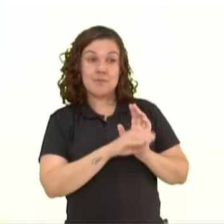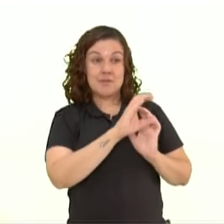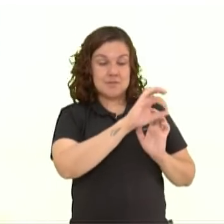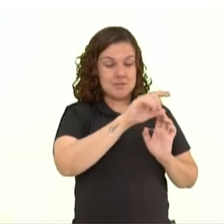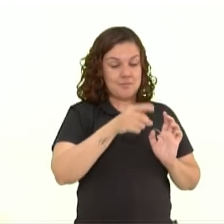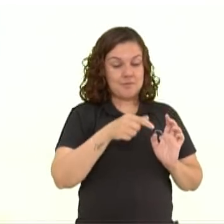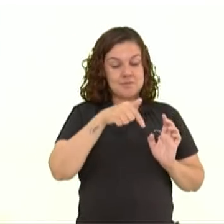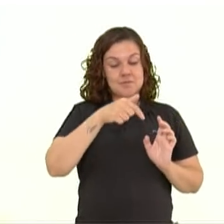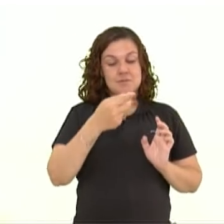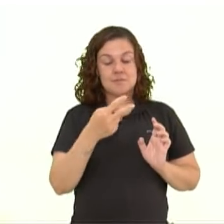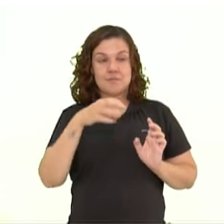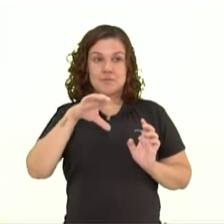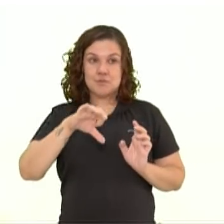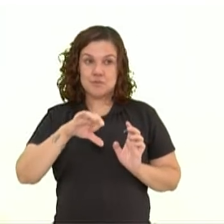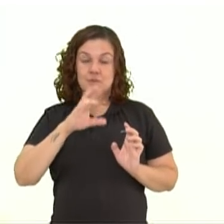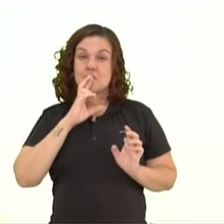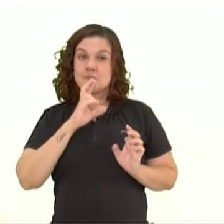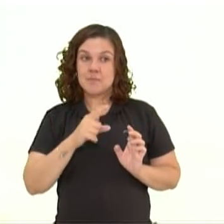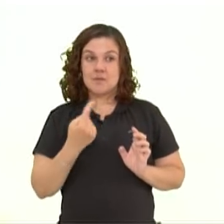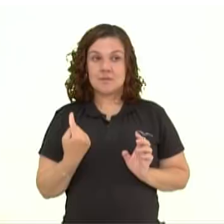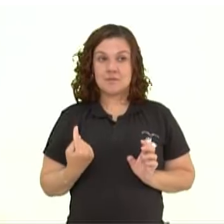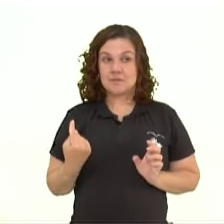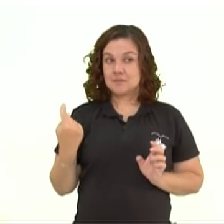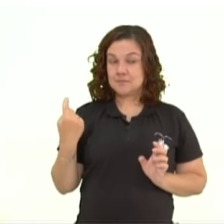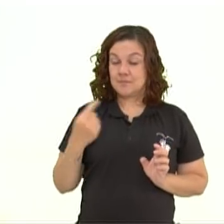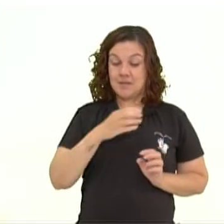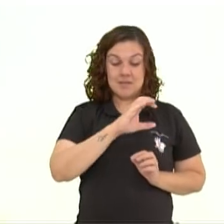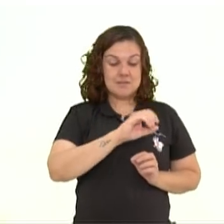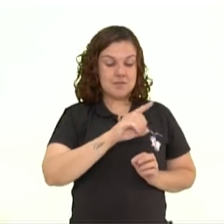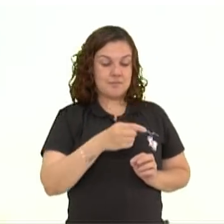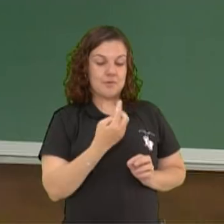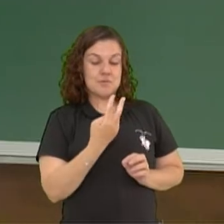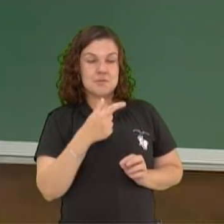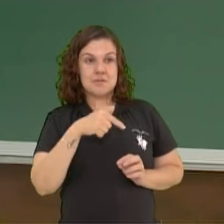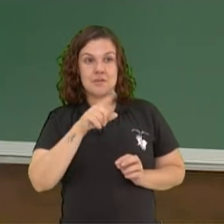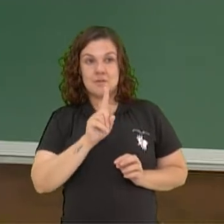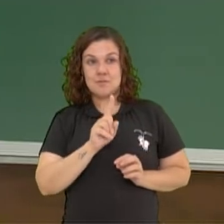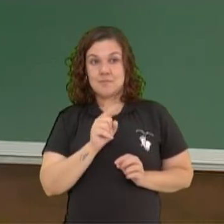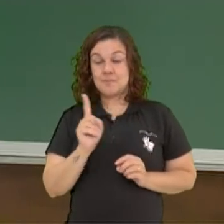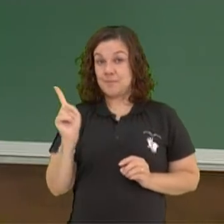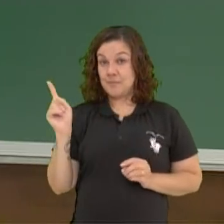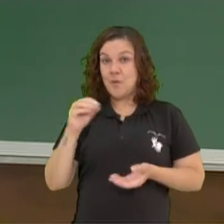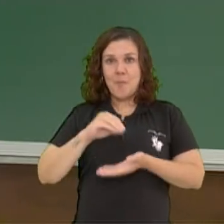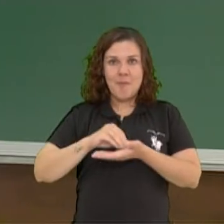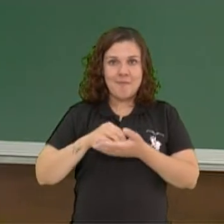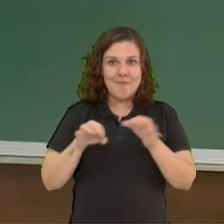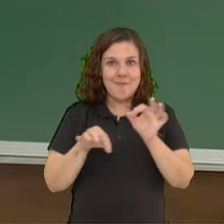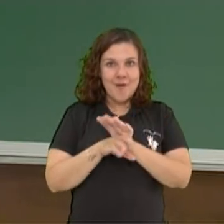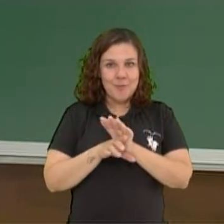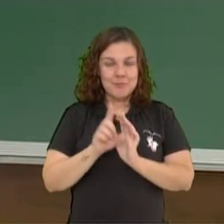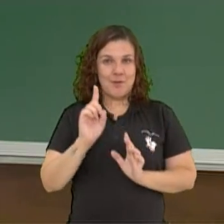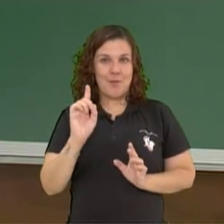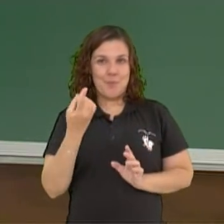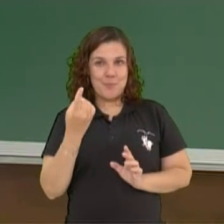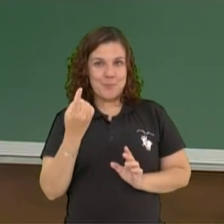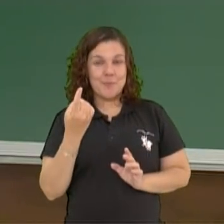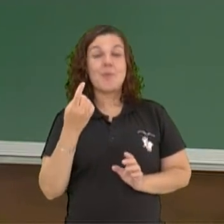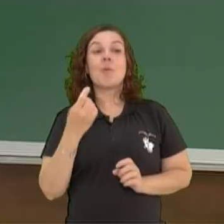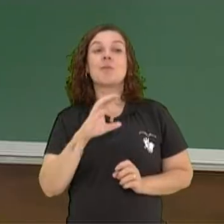0,729, né? Isso dá 0,271. Então, ó, para completar uma unidade,